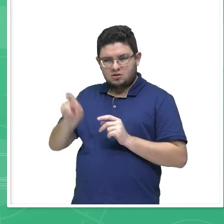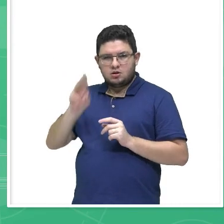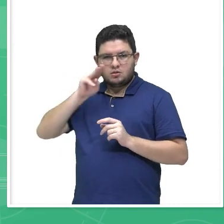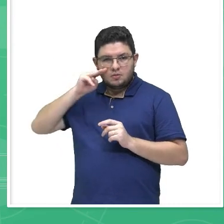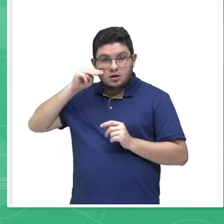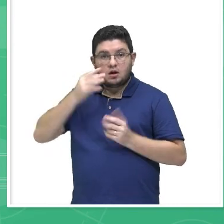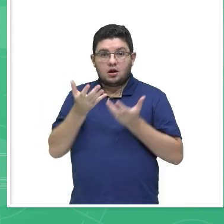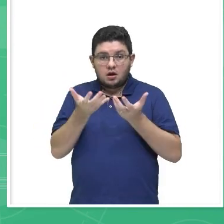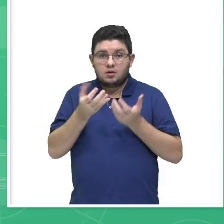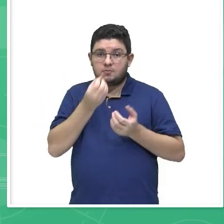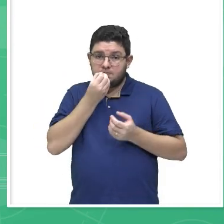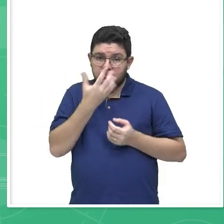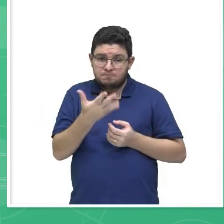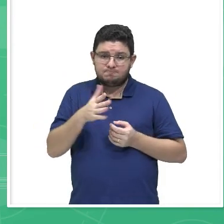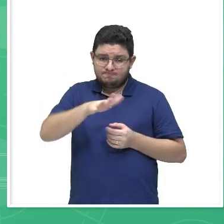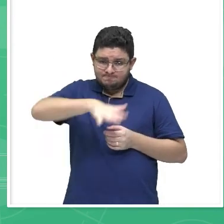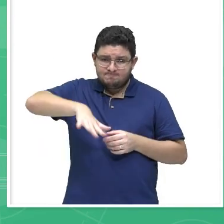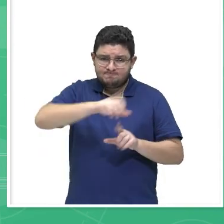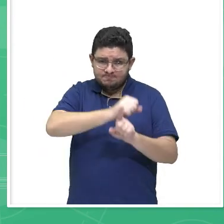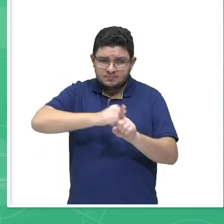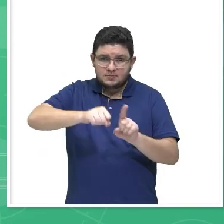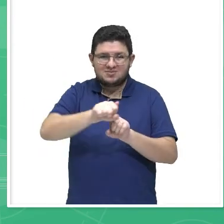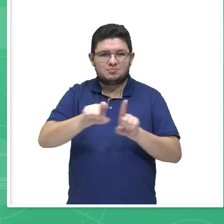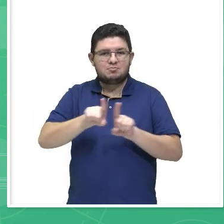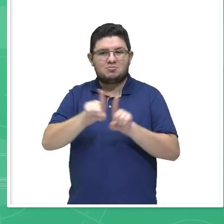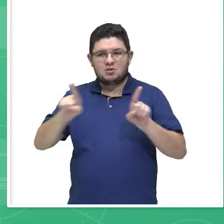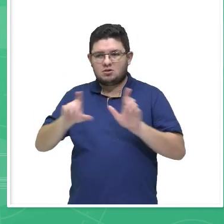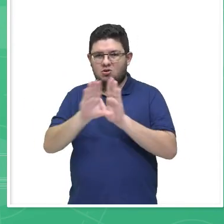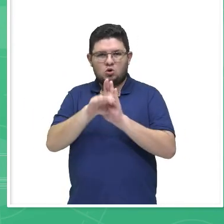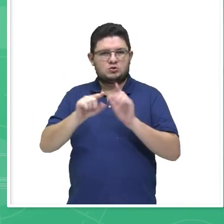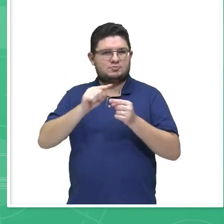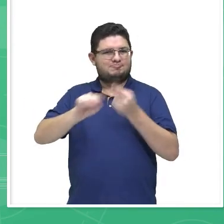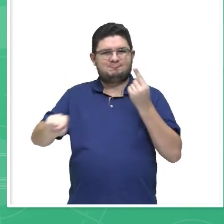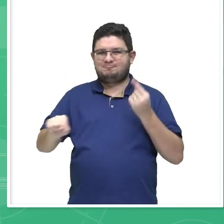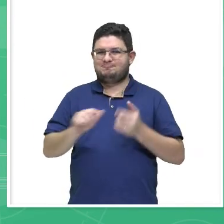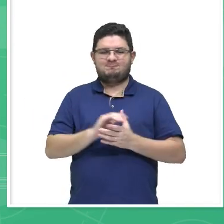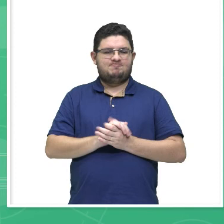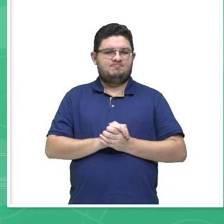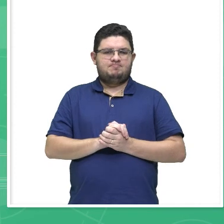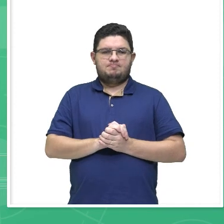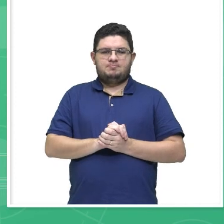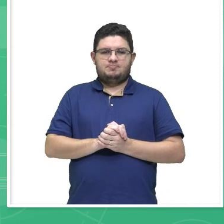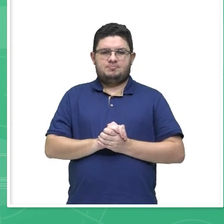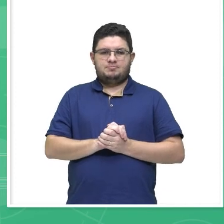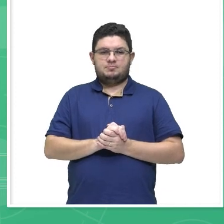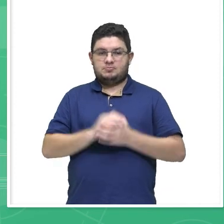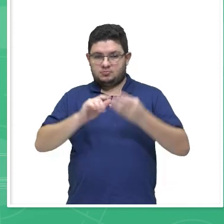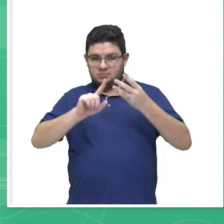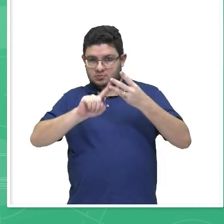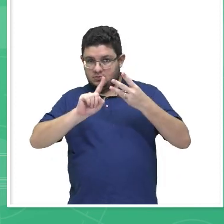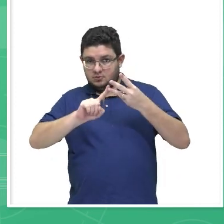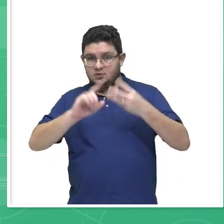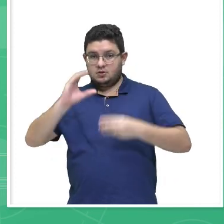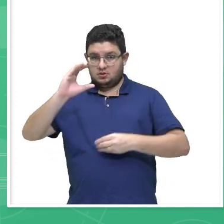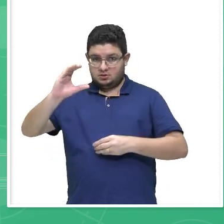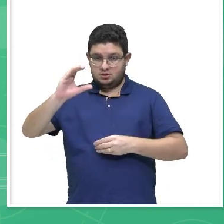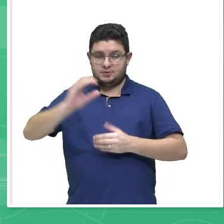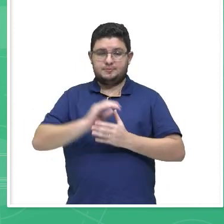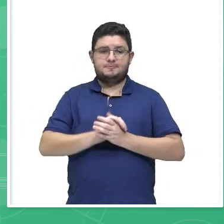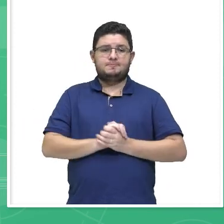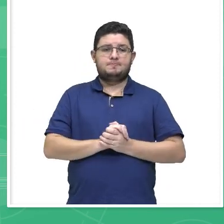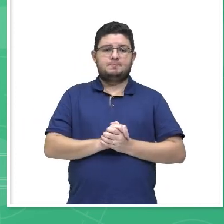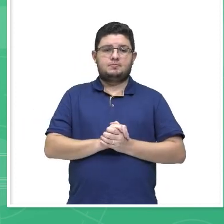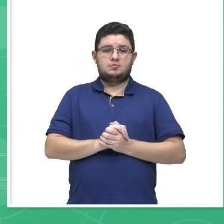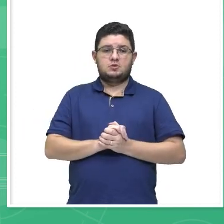sociedade, mas não é isso que diz o materialismo histórico. Vamos à próxima alternativa, letra C. Todas